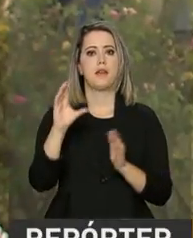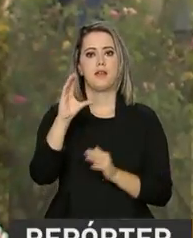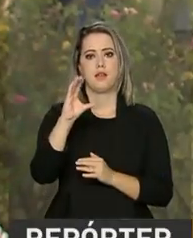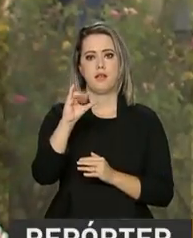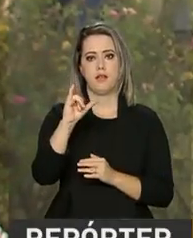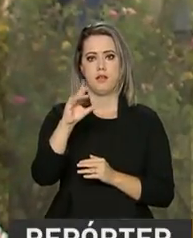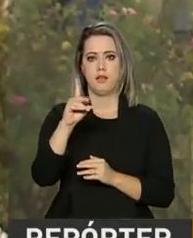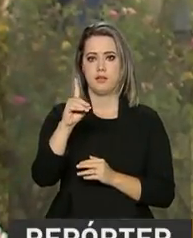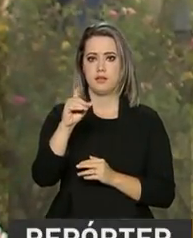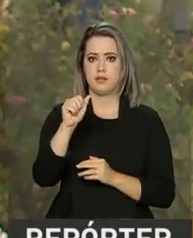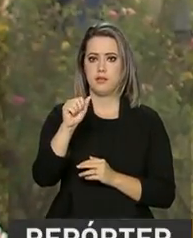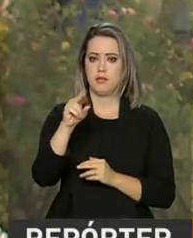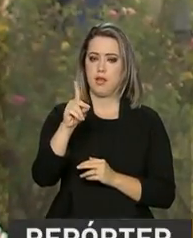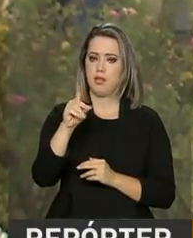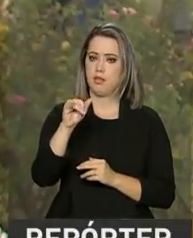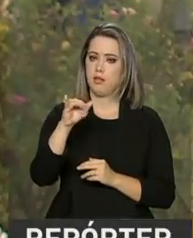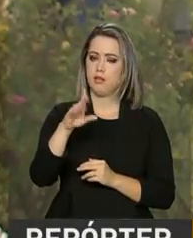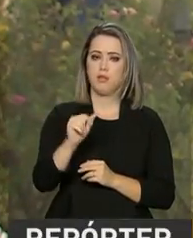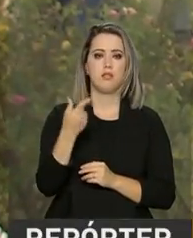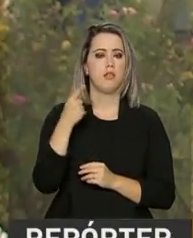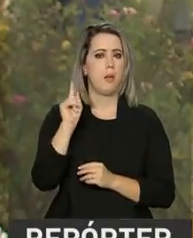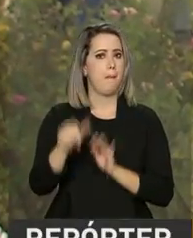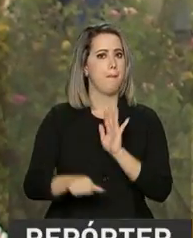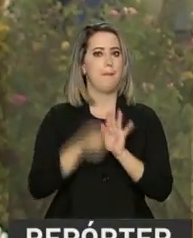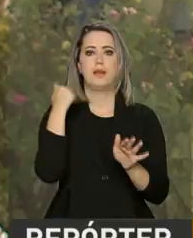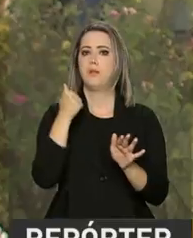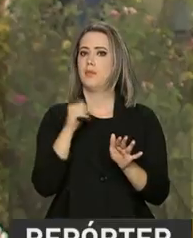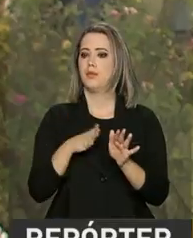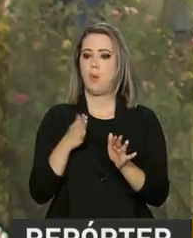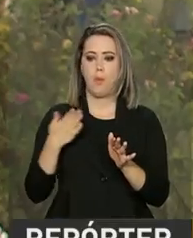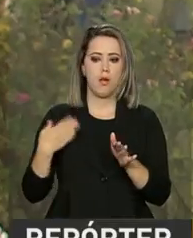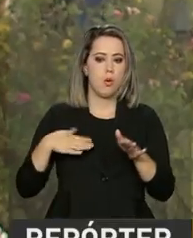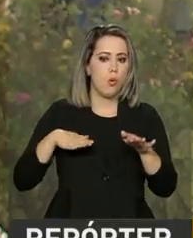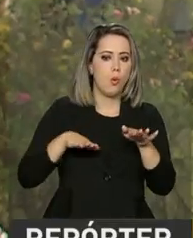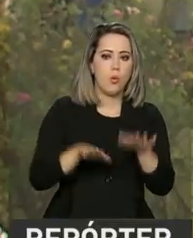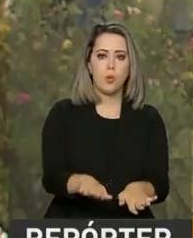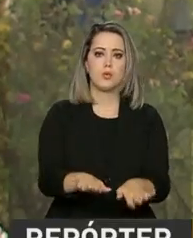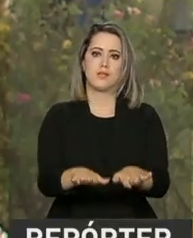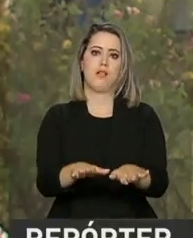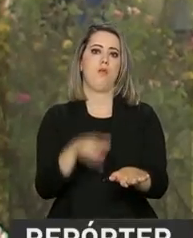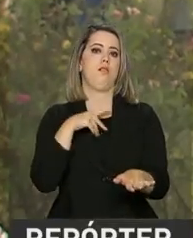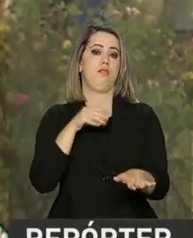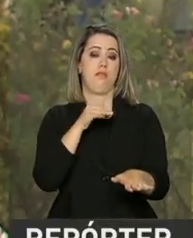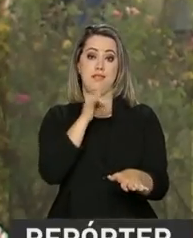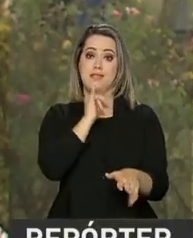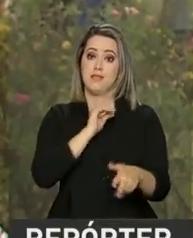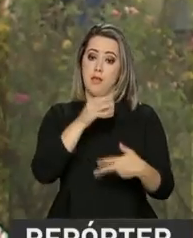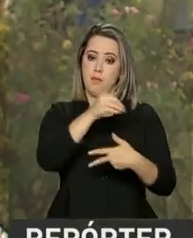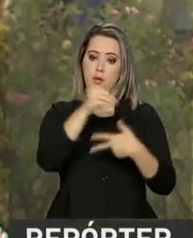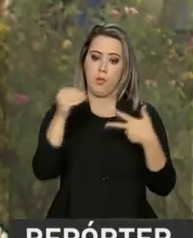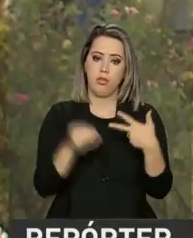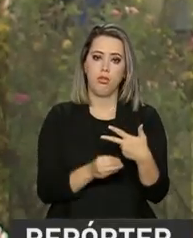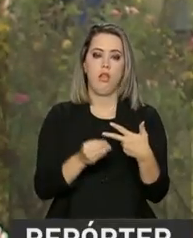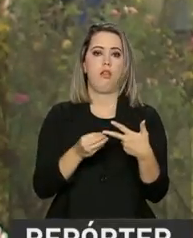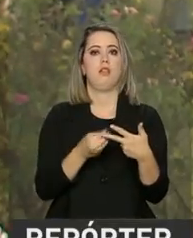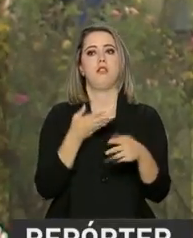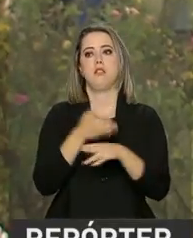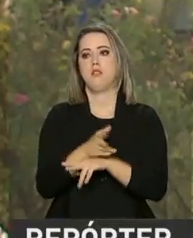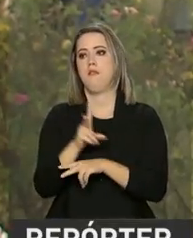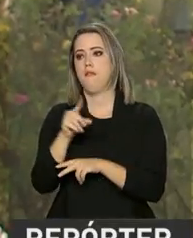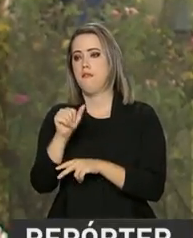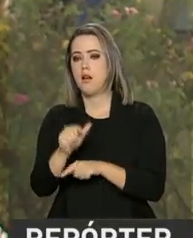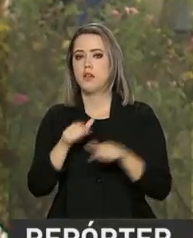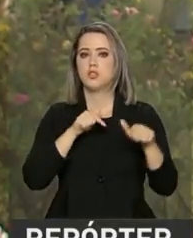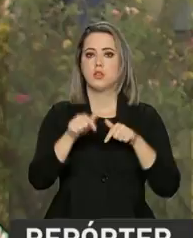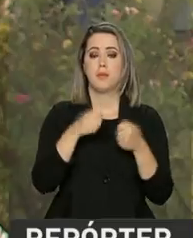pessoal básica ele é o primeiro passo para qualquer inclusão para fazer uma um um teste do Enem para fazer uma uma qualificação profissional ele precisa por exemplo